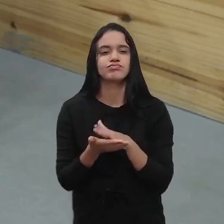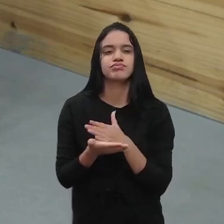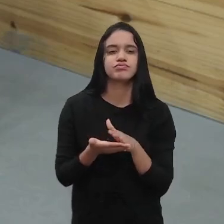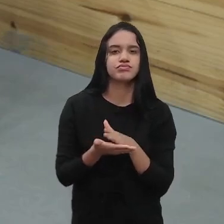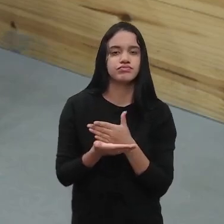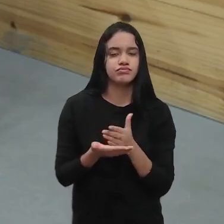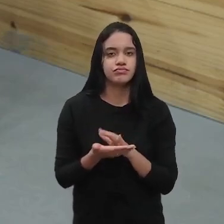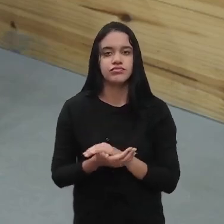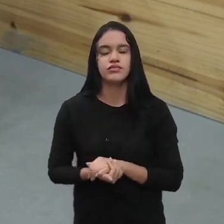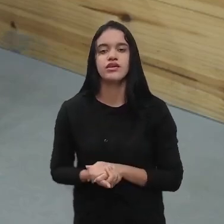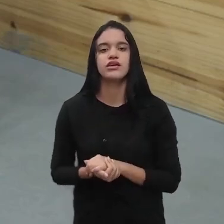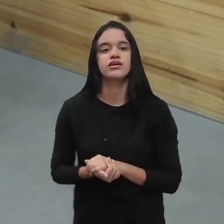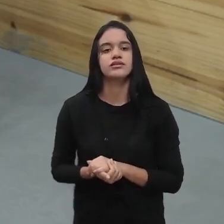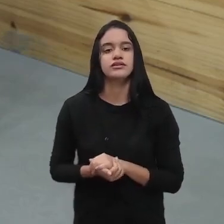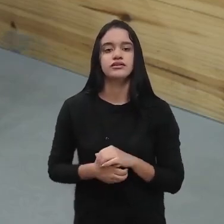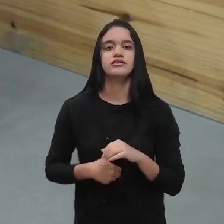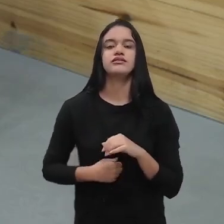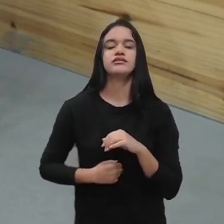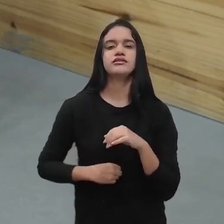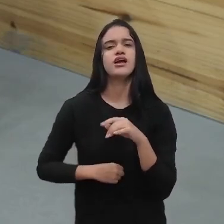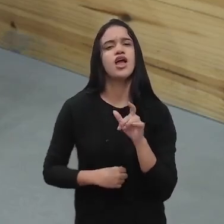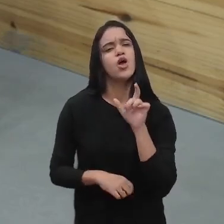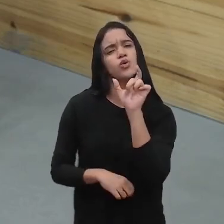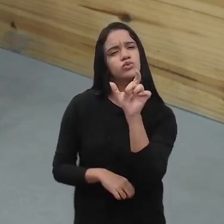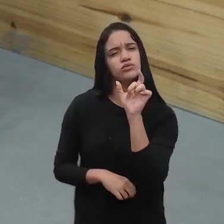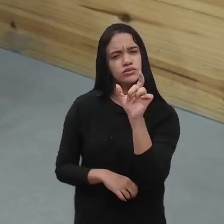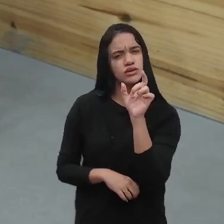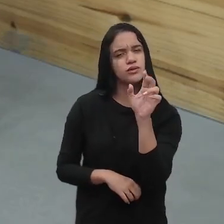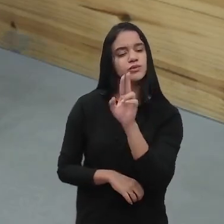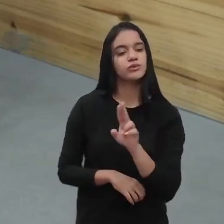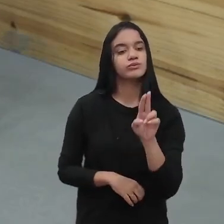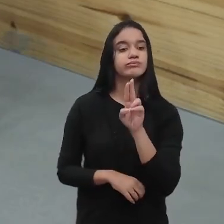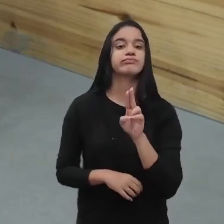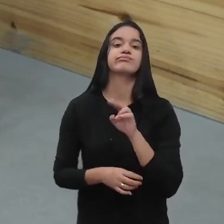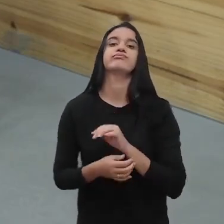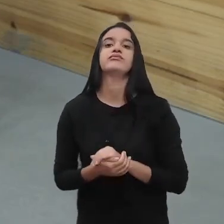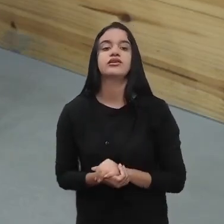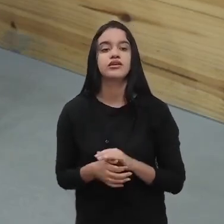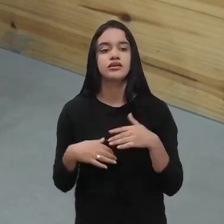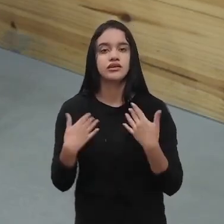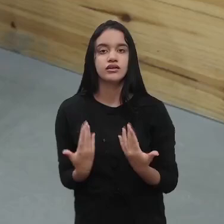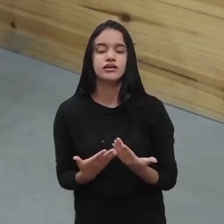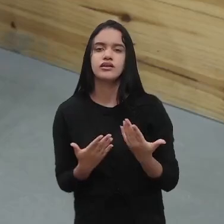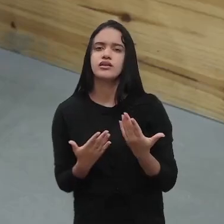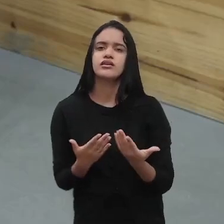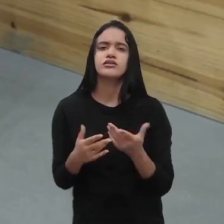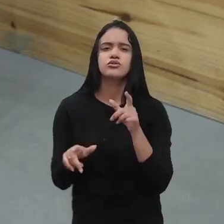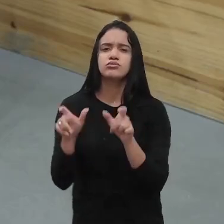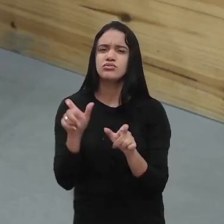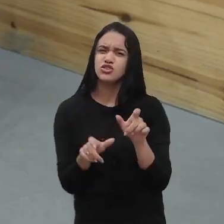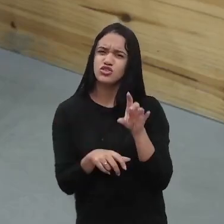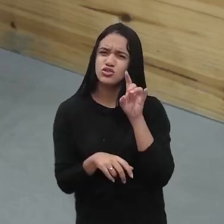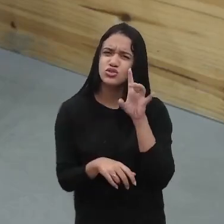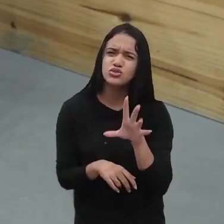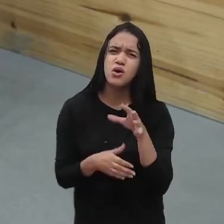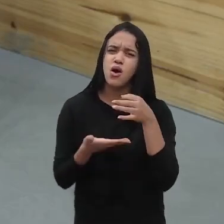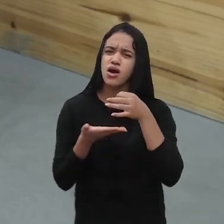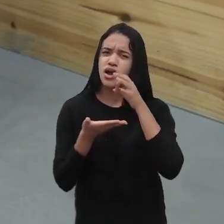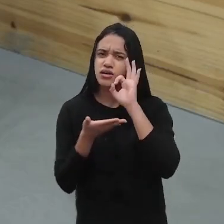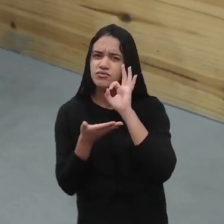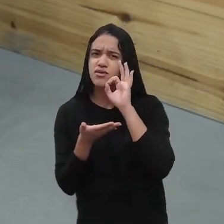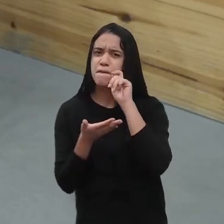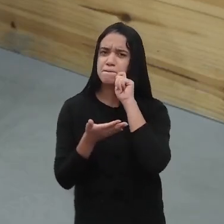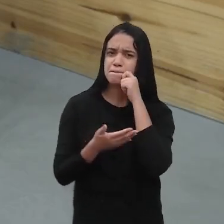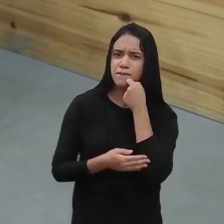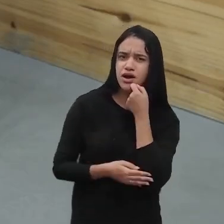um pão com manteiga, não sei. É um termozinho que eles utilizam lá em São Paulo. E aí a peãozada começou, só tem pão com manteiga e café, só tem pão com